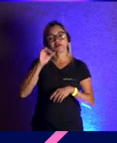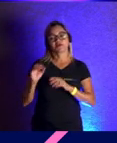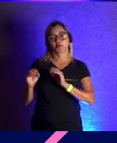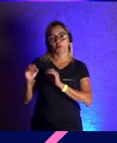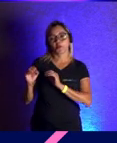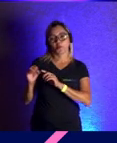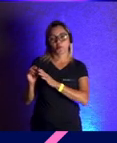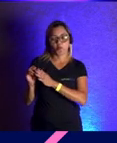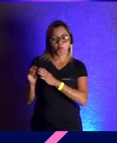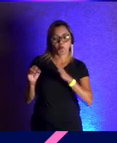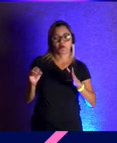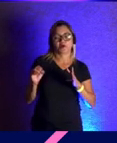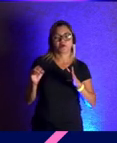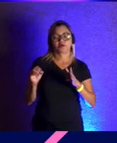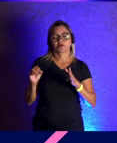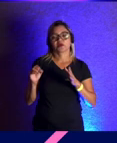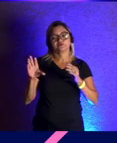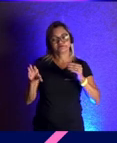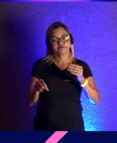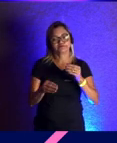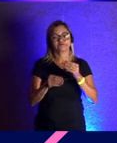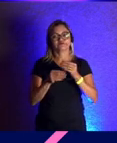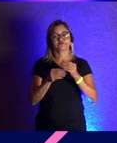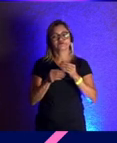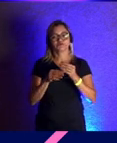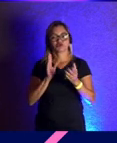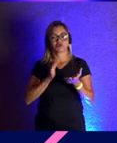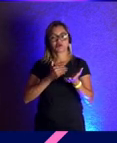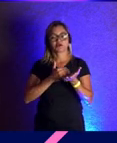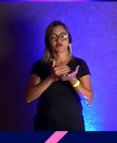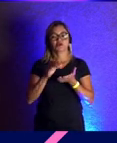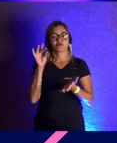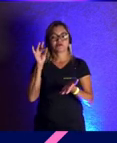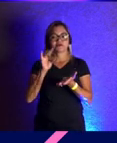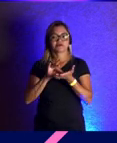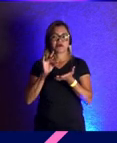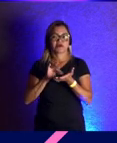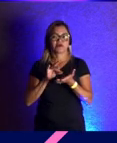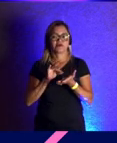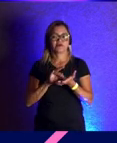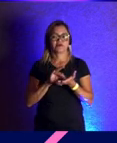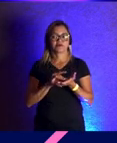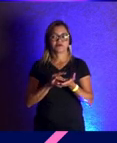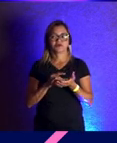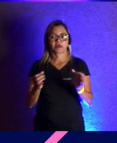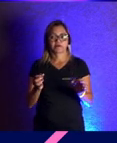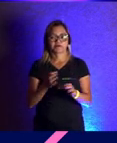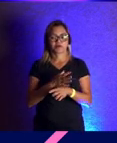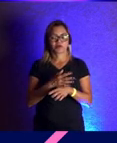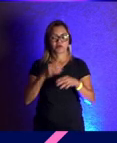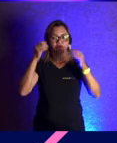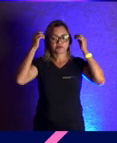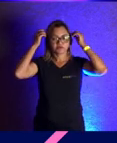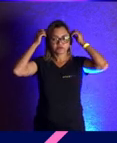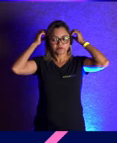que pudesse contar com uma fonte oficial, né, já pronta.